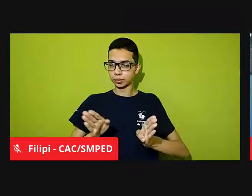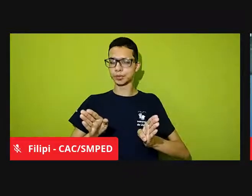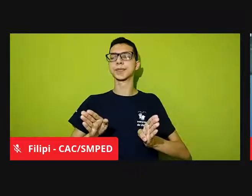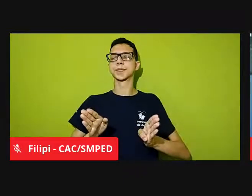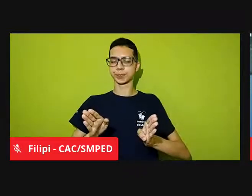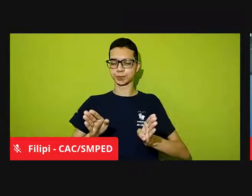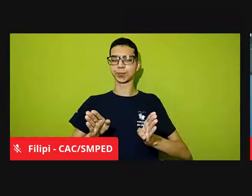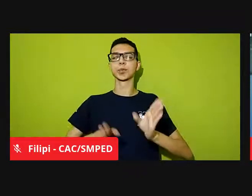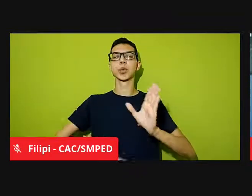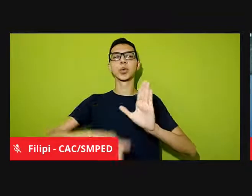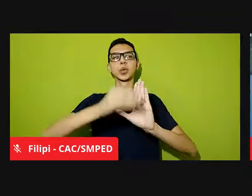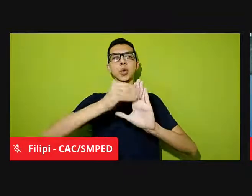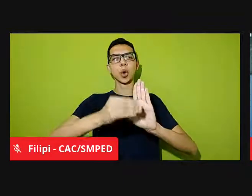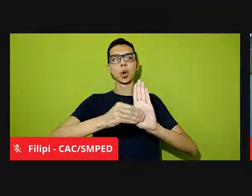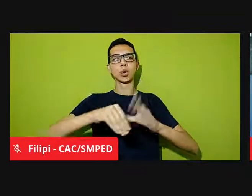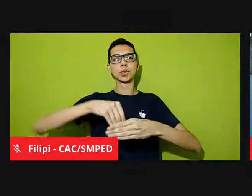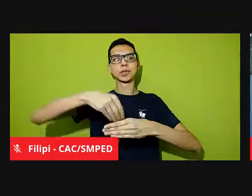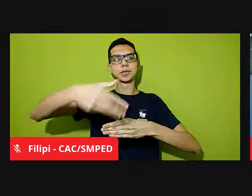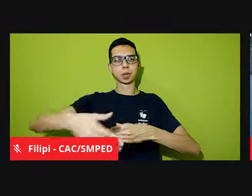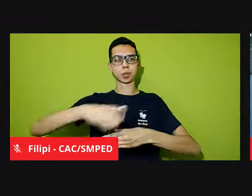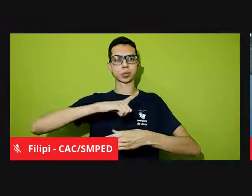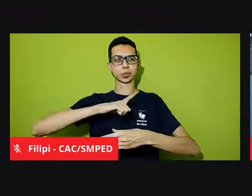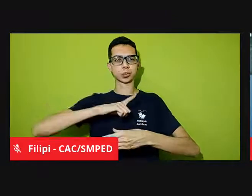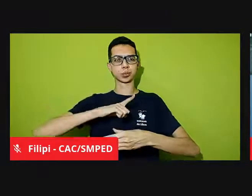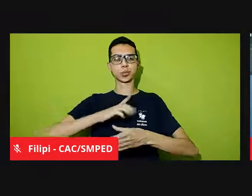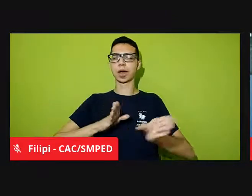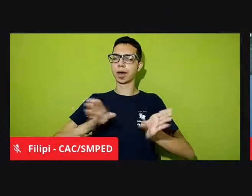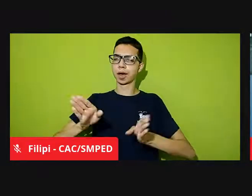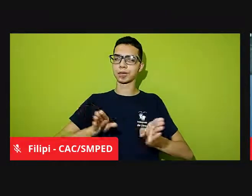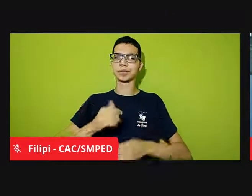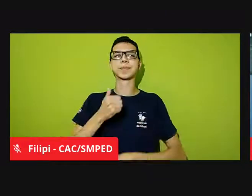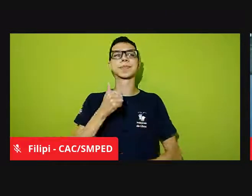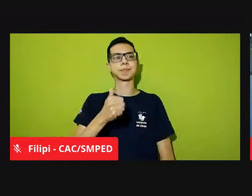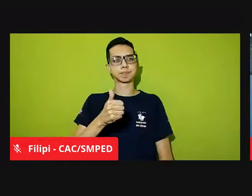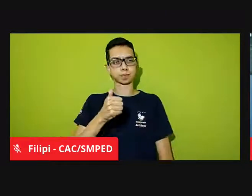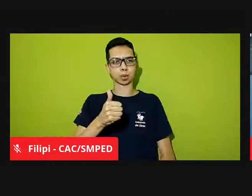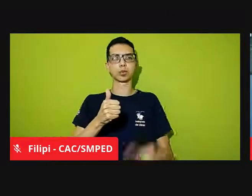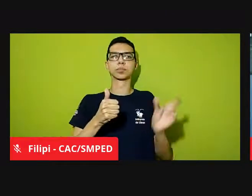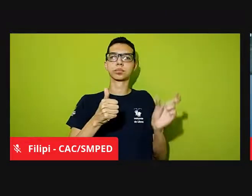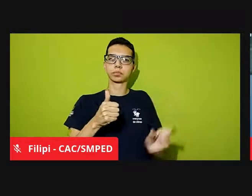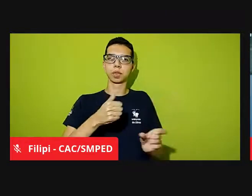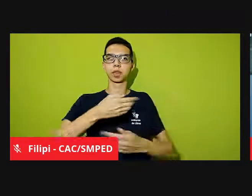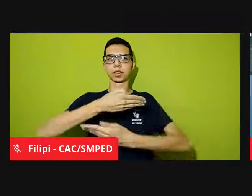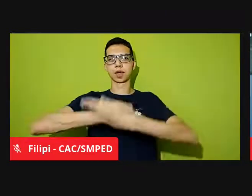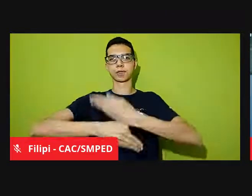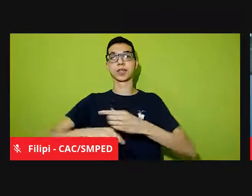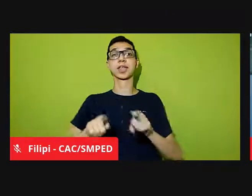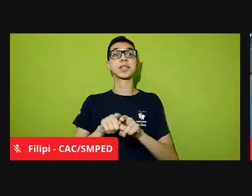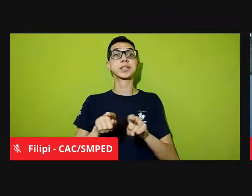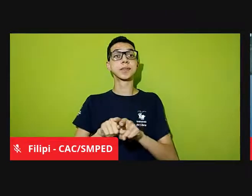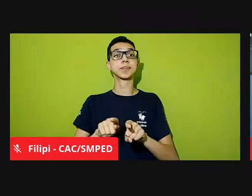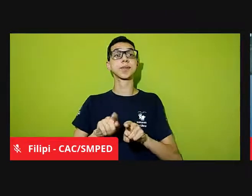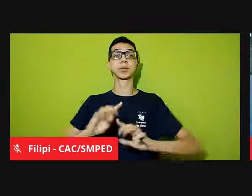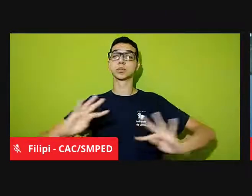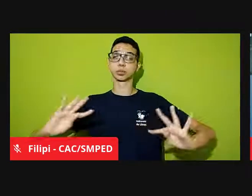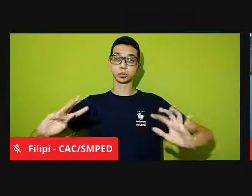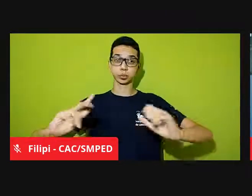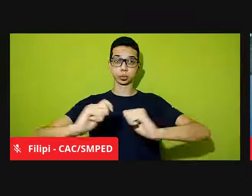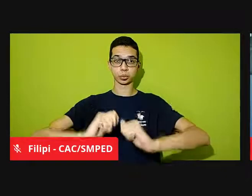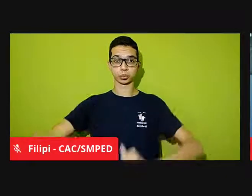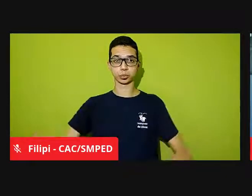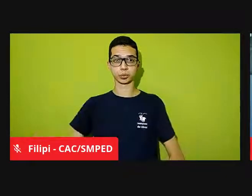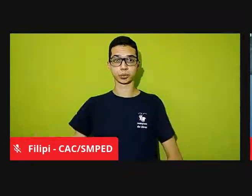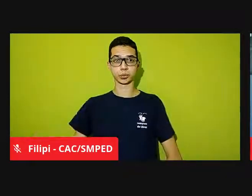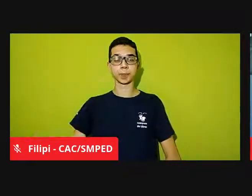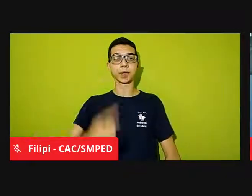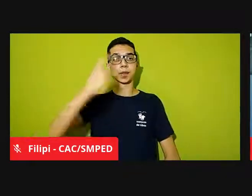conteúdo acessível, é bom, obviamente, para a pessoa com deficiência, mas também é bom para todo mundo. Então, pensando